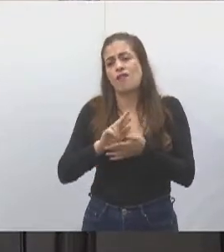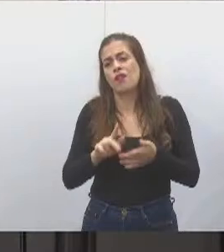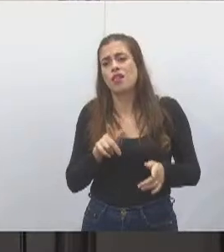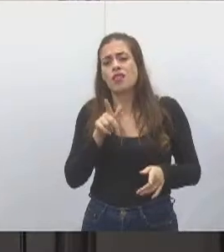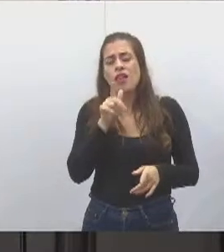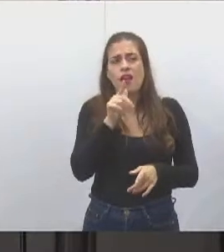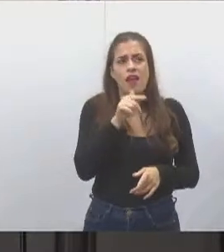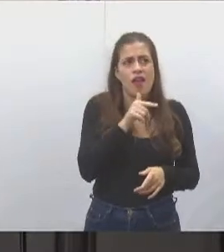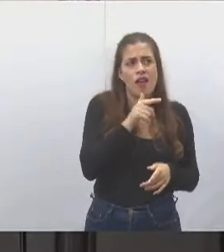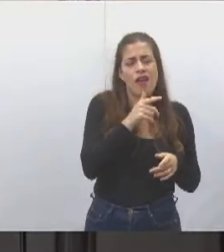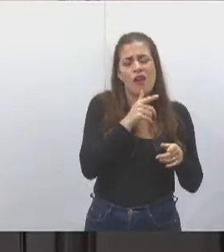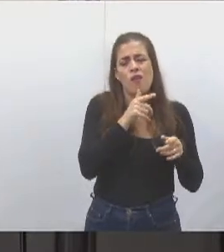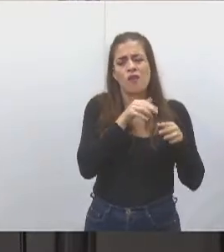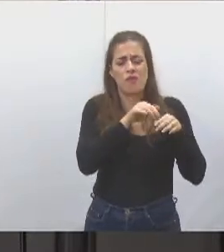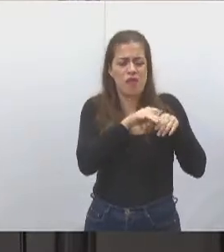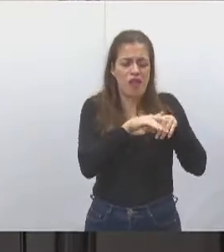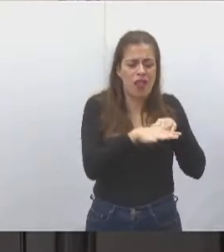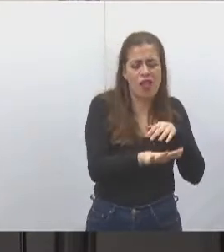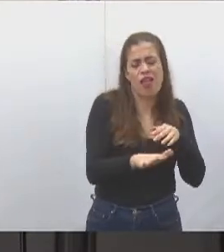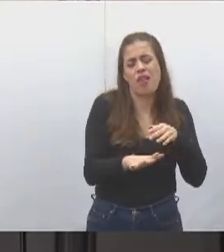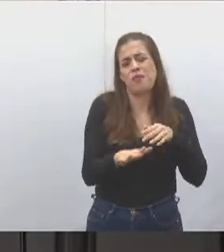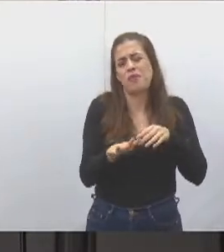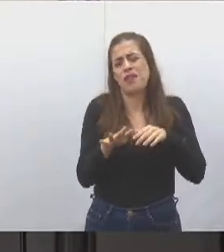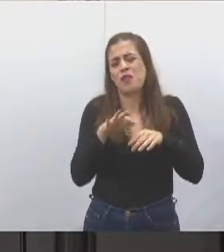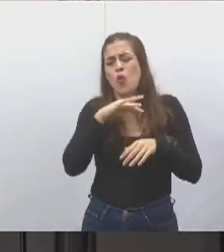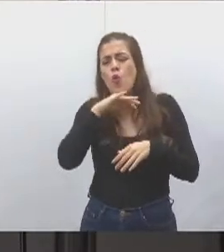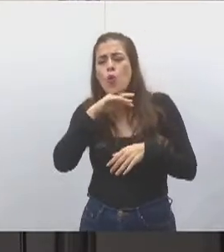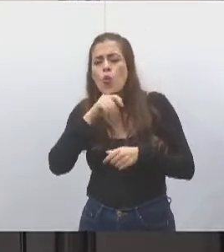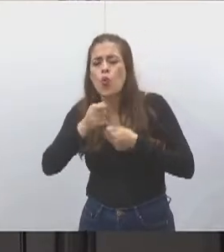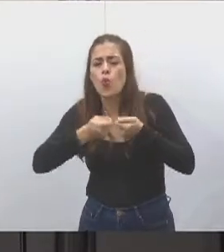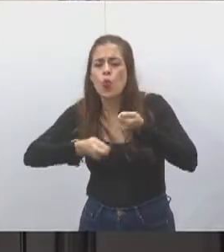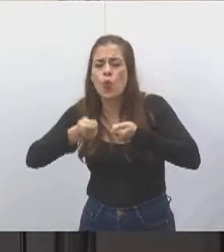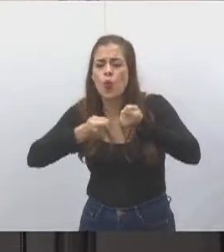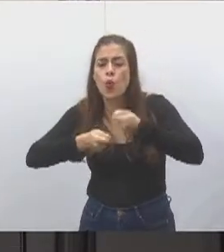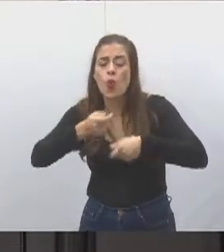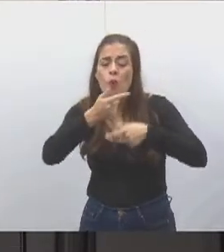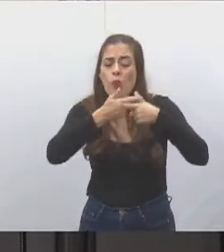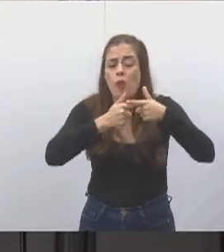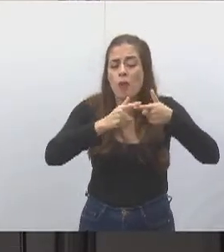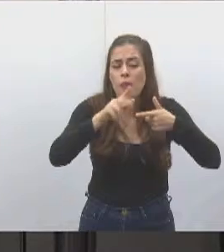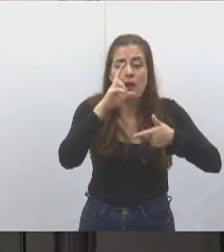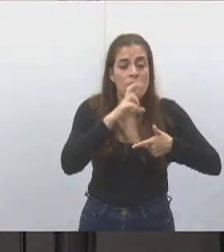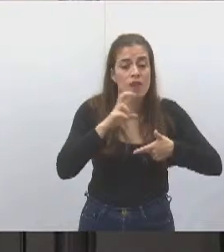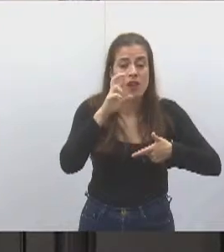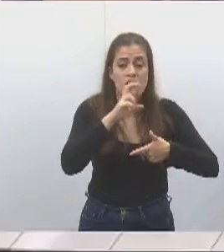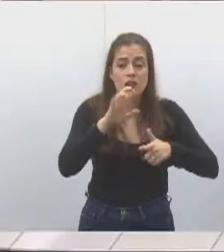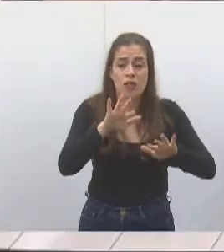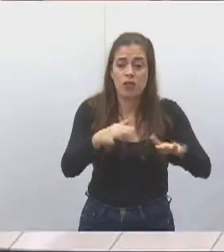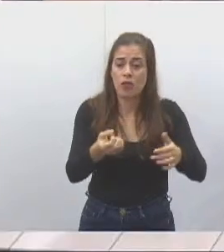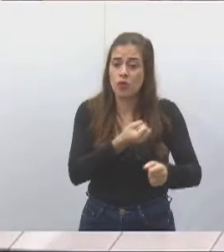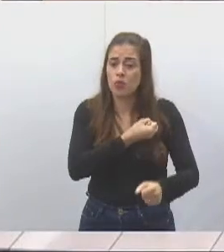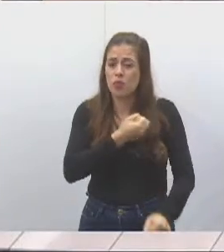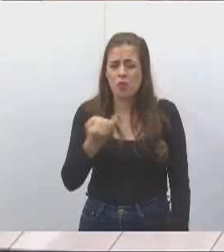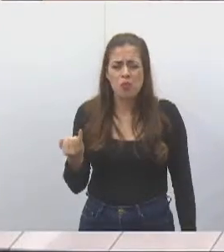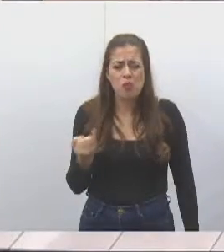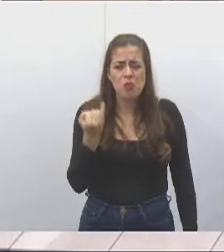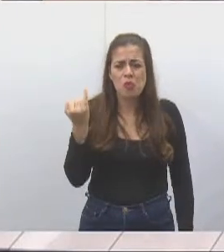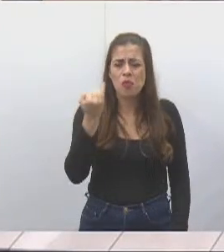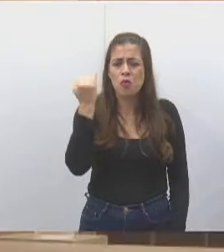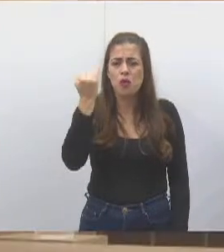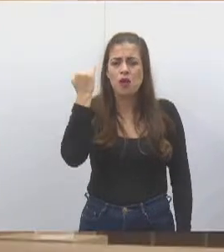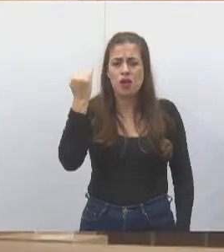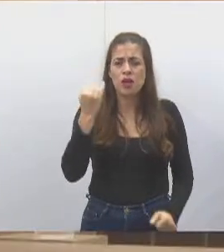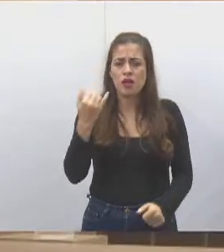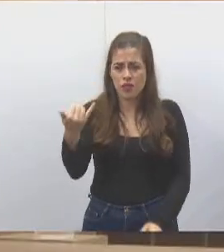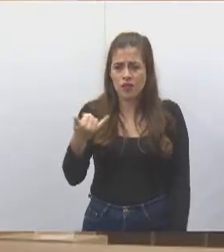de vazamentos, de má administração, de problema de fiscalização. Então, esse número é muito importante. Vamos pegar o orçamento detalhado